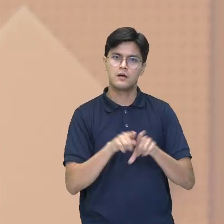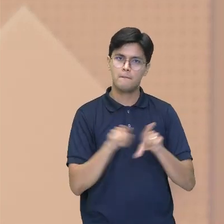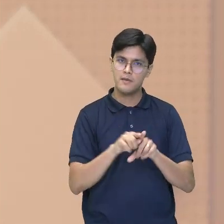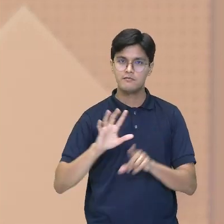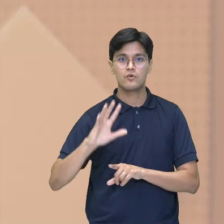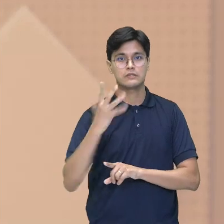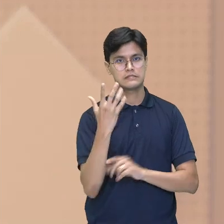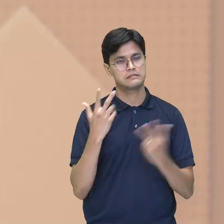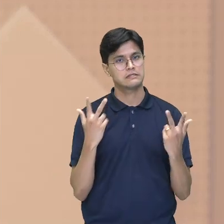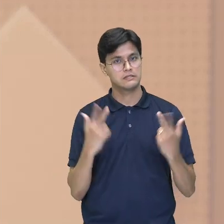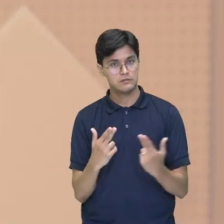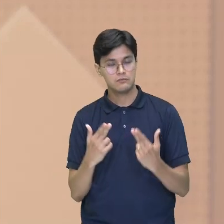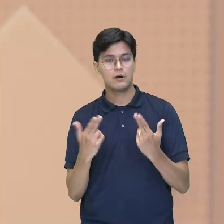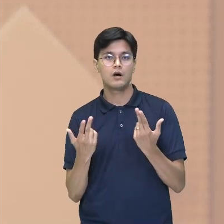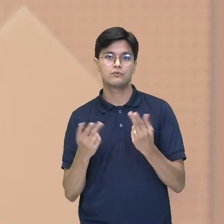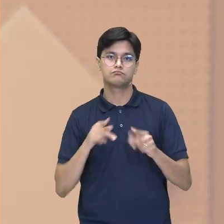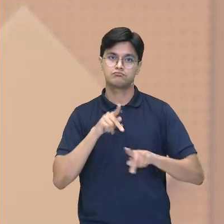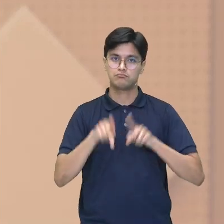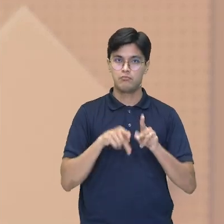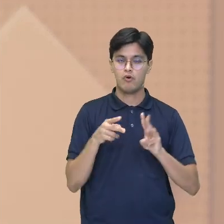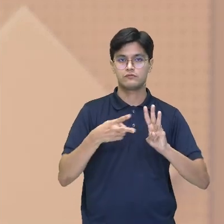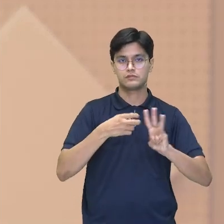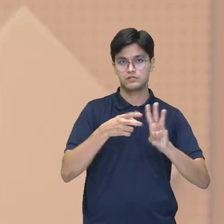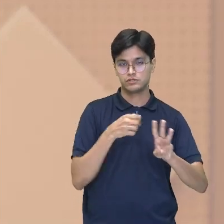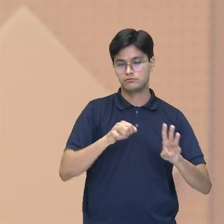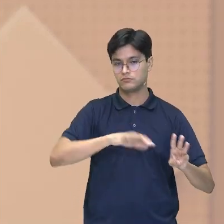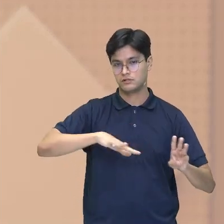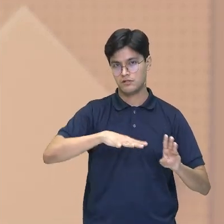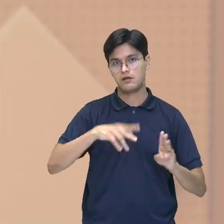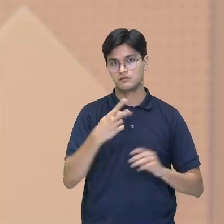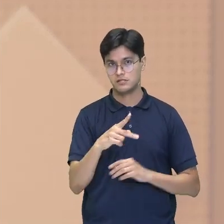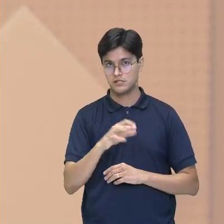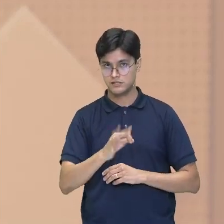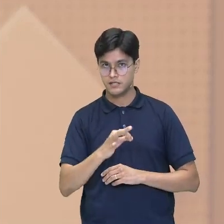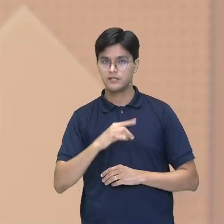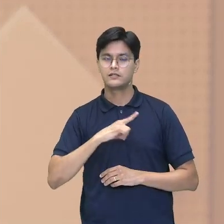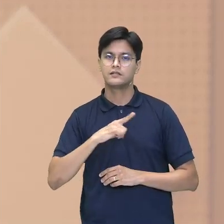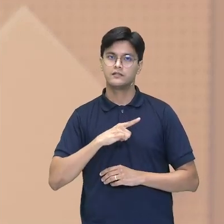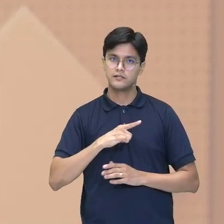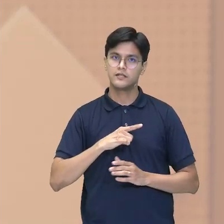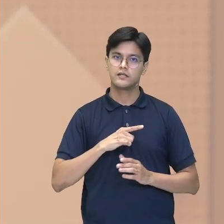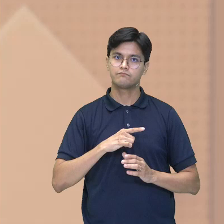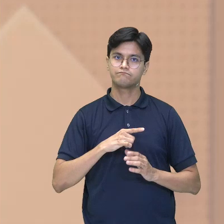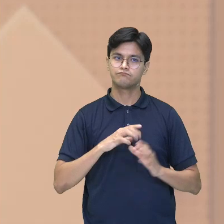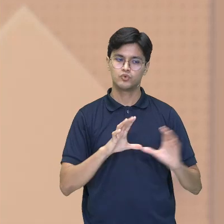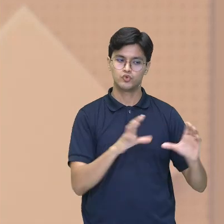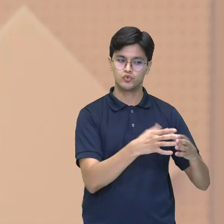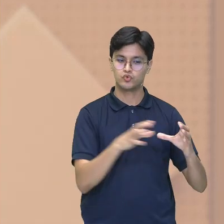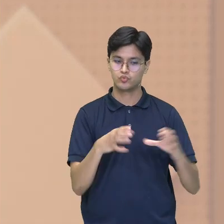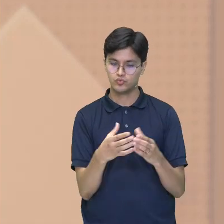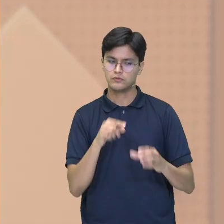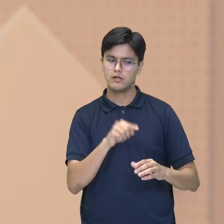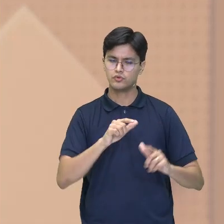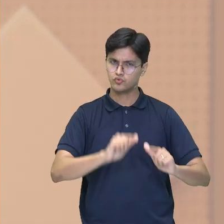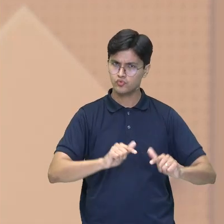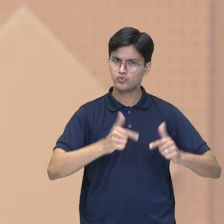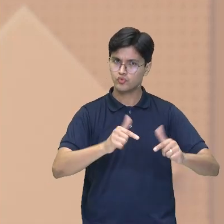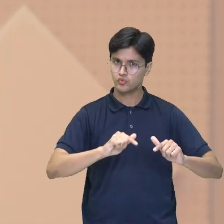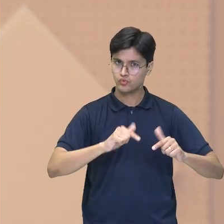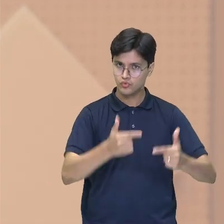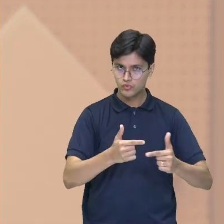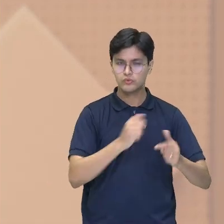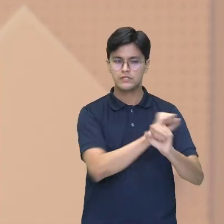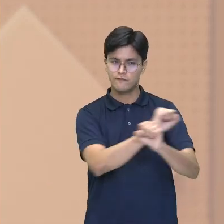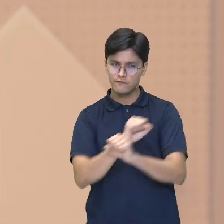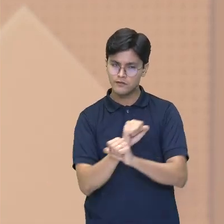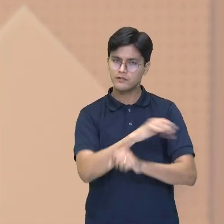Há uma luta constante desses dois grupos para que as suas terras elas sejam protegidas, até